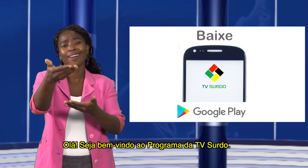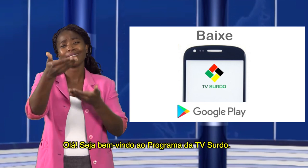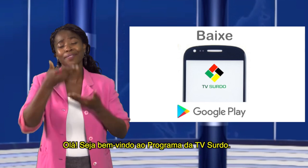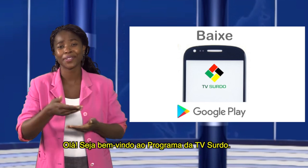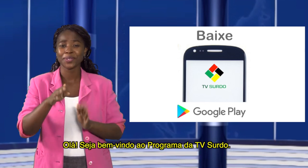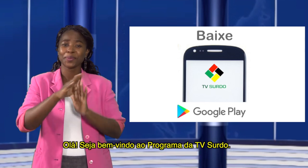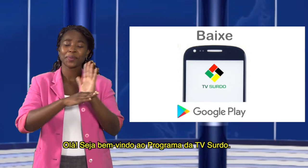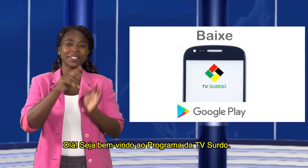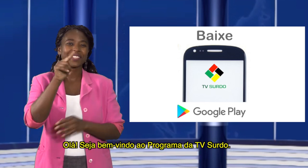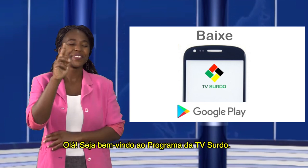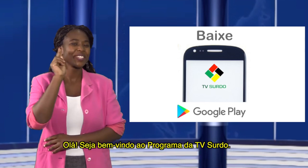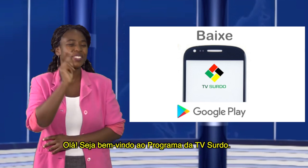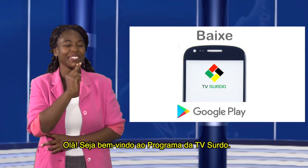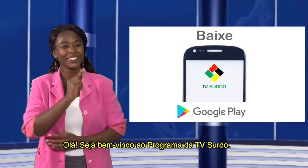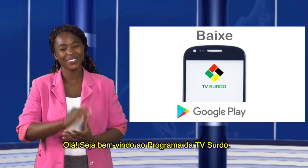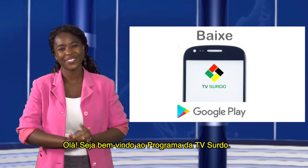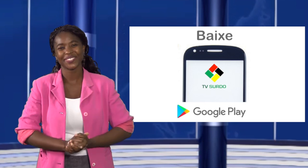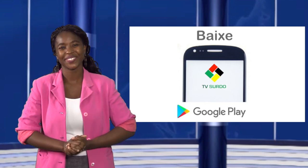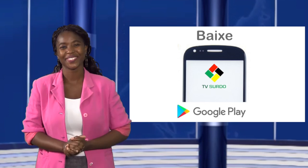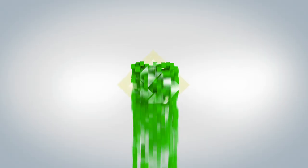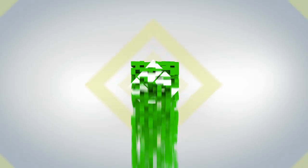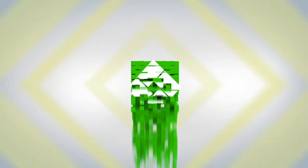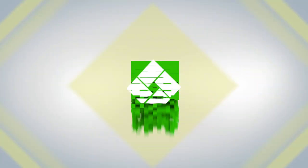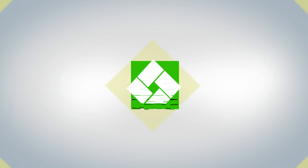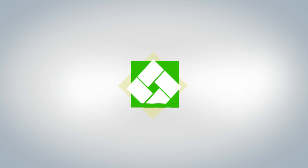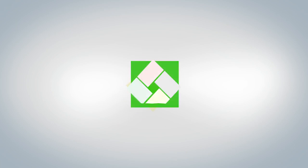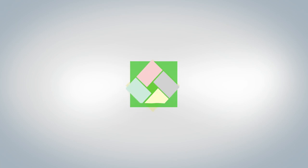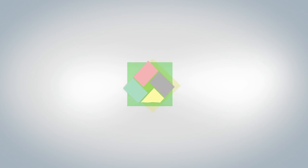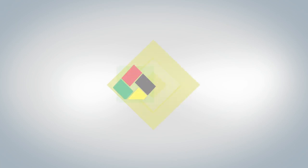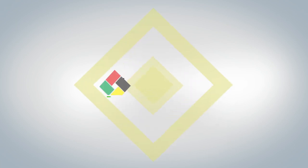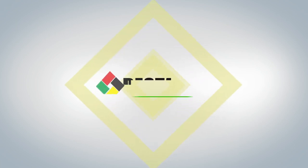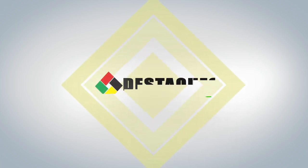seja bem-vindo ao programa da TV Surdo.